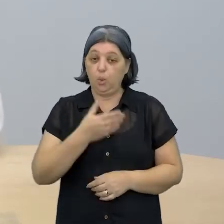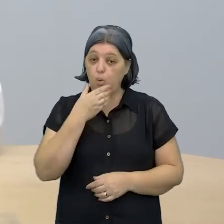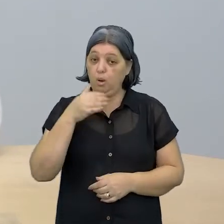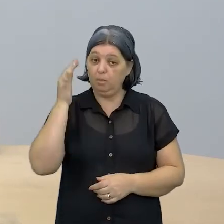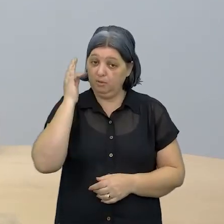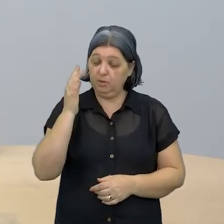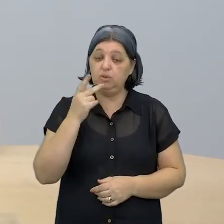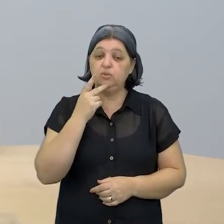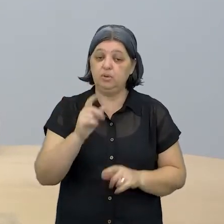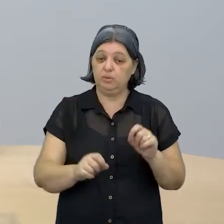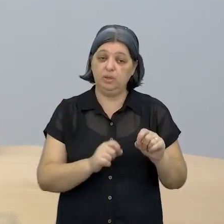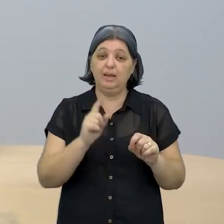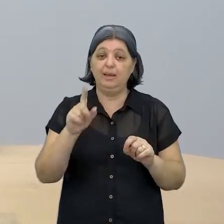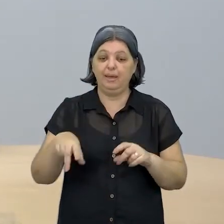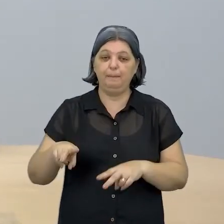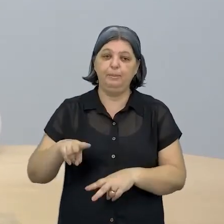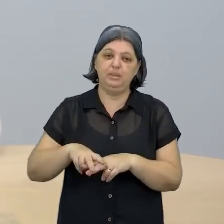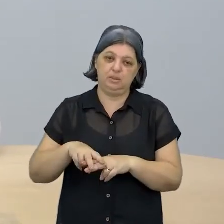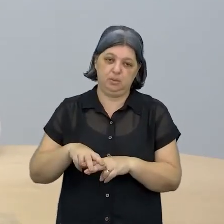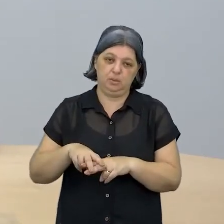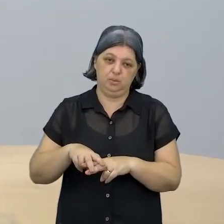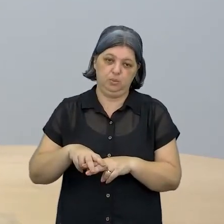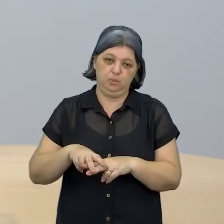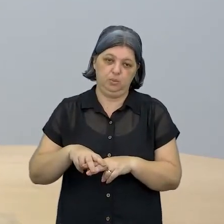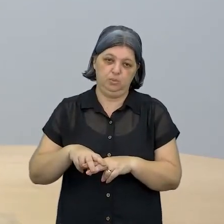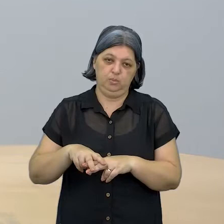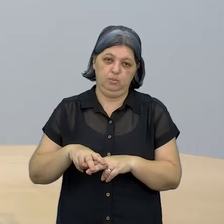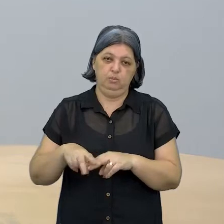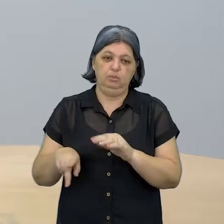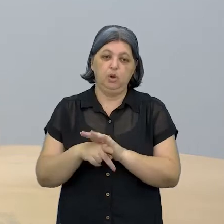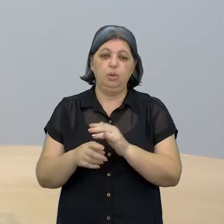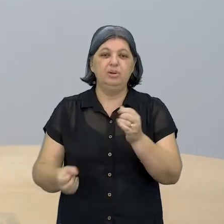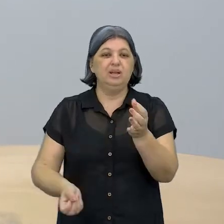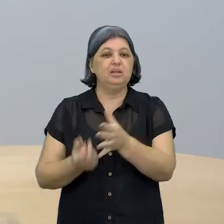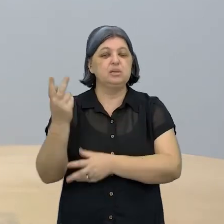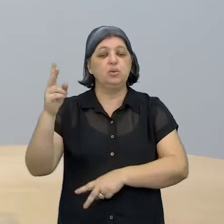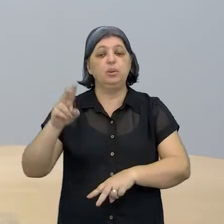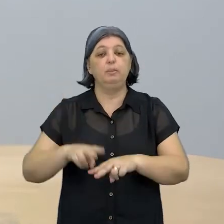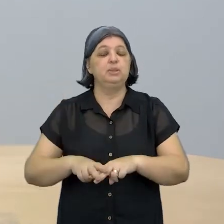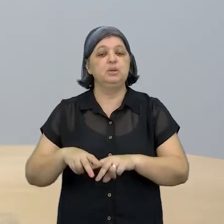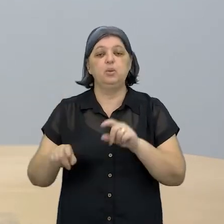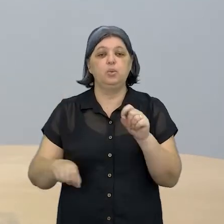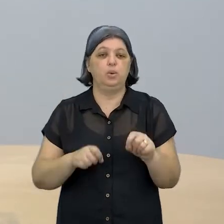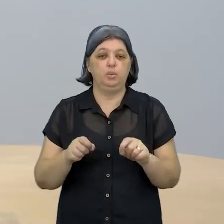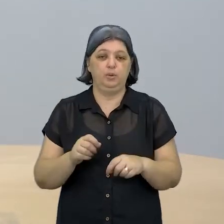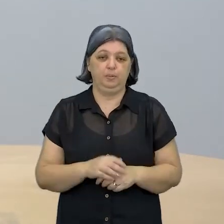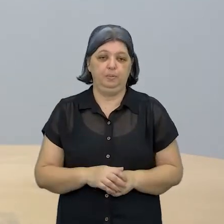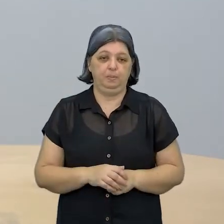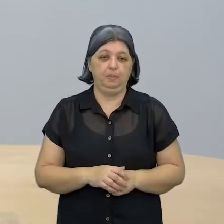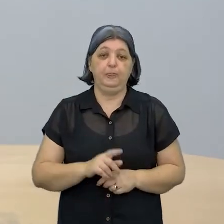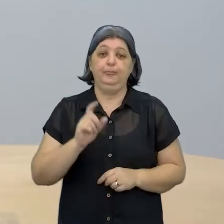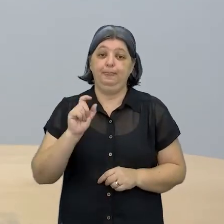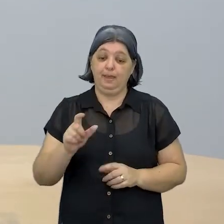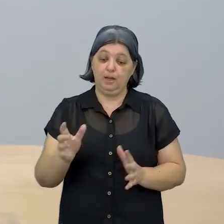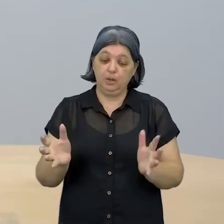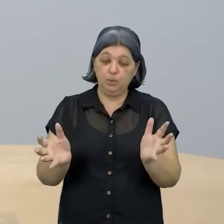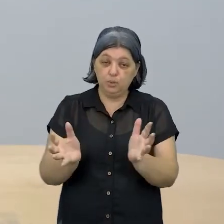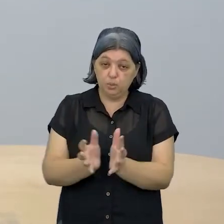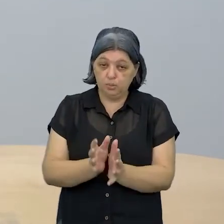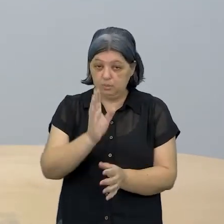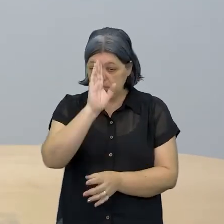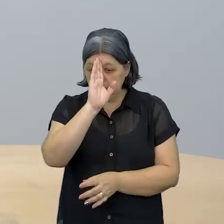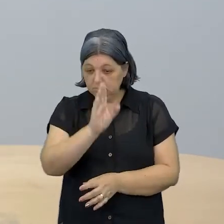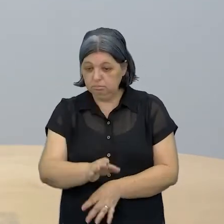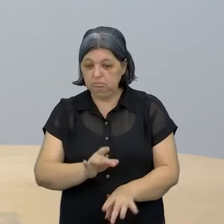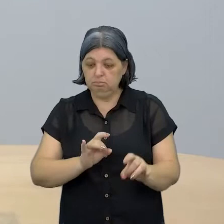é justamente a prisão. O nascimento da prisão, pessoal, o Foucault localiza historicamente aí, tá? Nesse